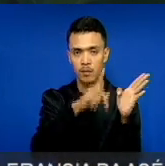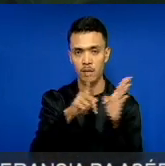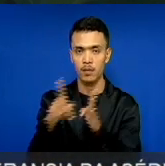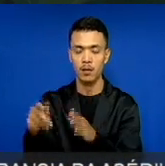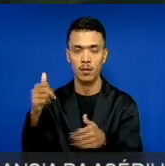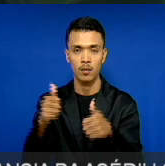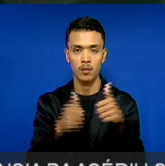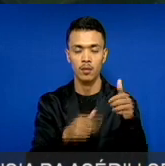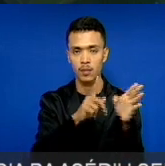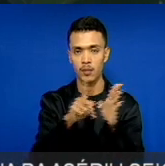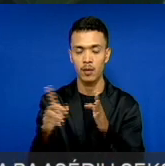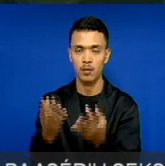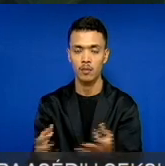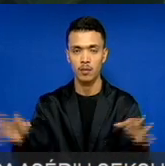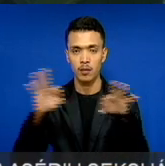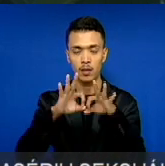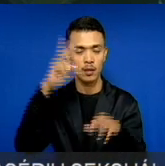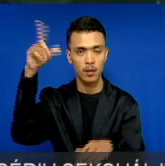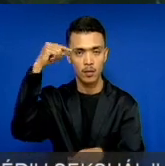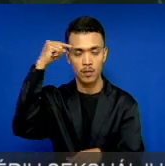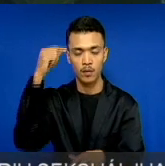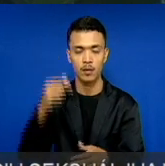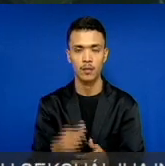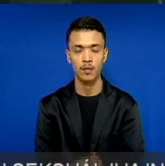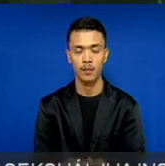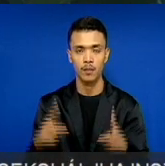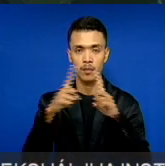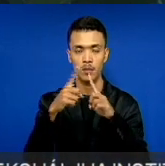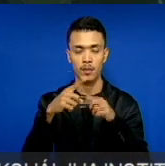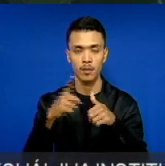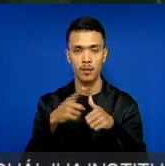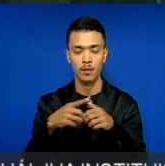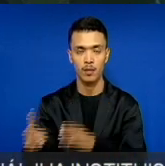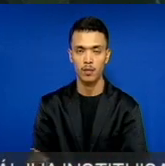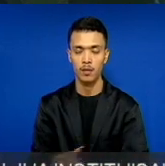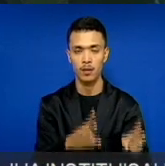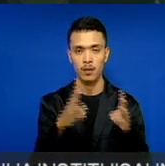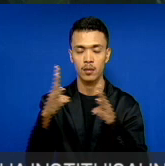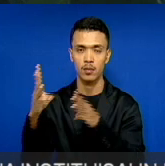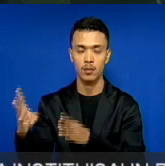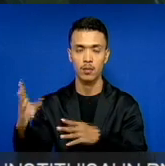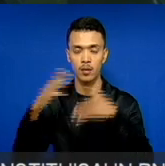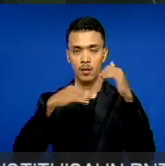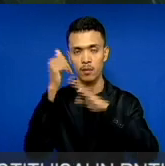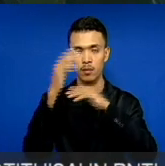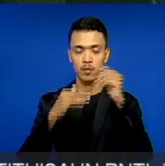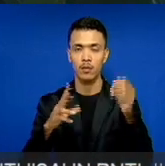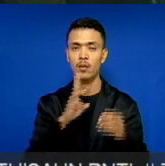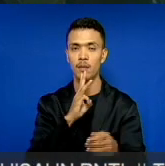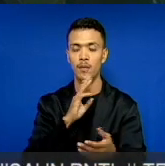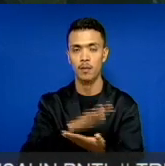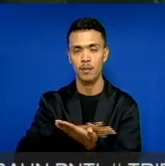plano prioridade governo nian. Por exemplo, itatau plano prioridade ba estrada, plano infraestrutura, infraestrutura, estrada,